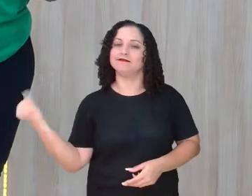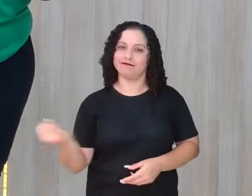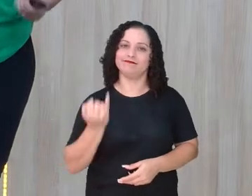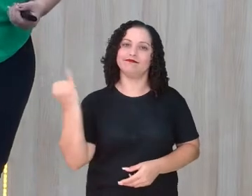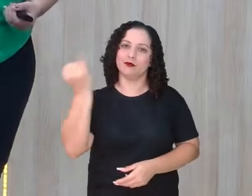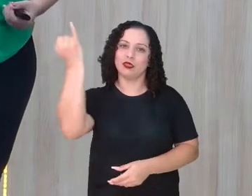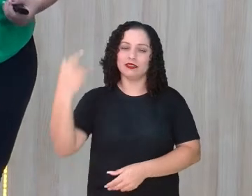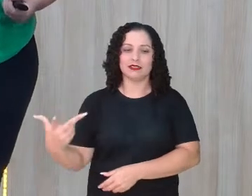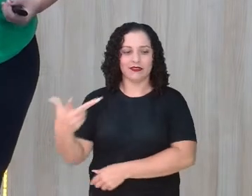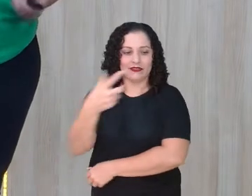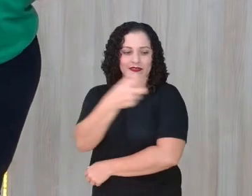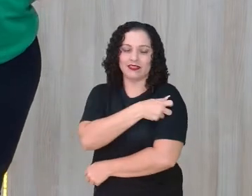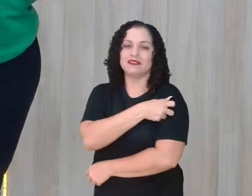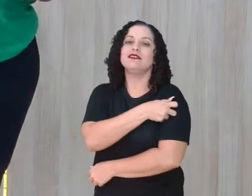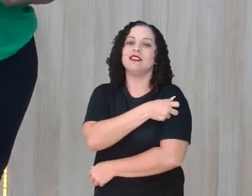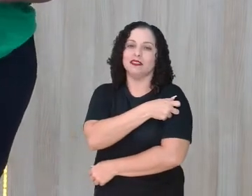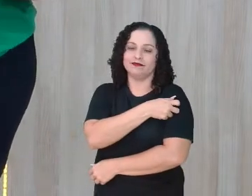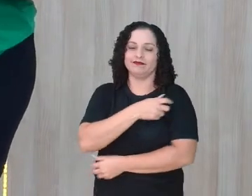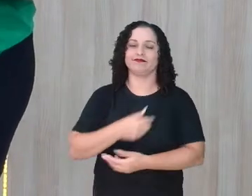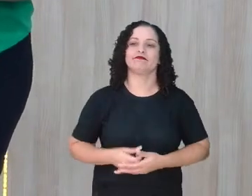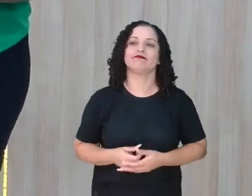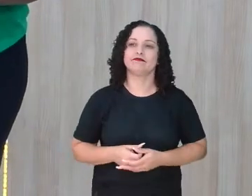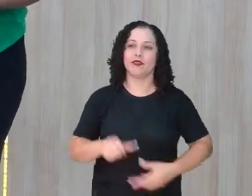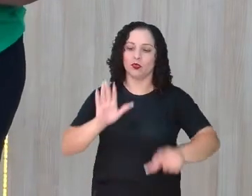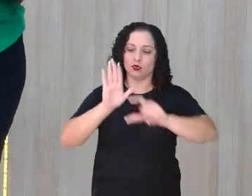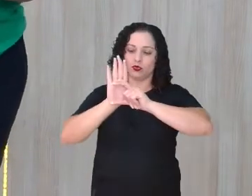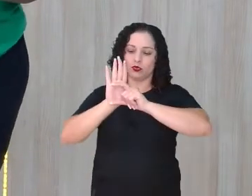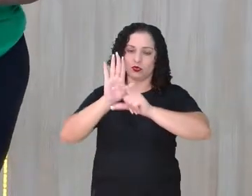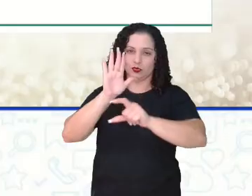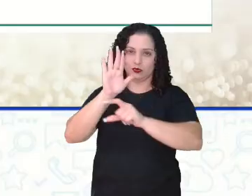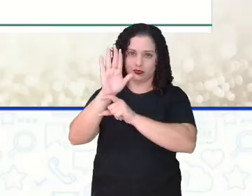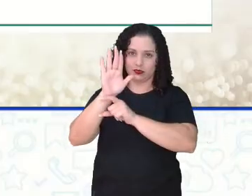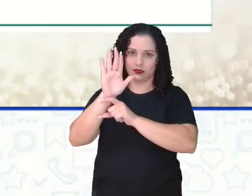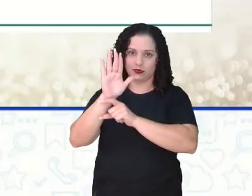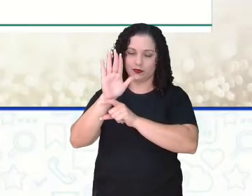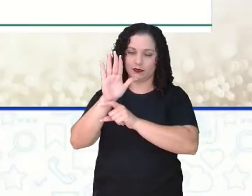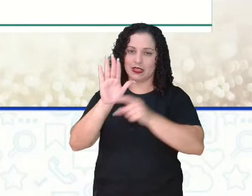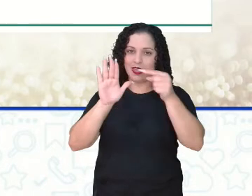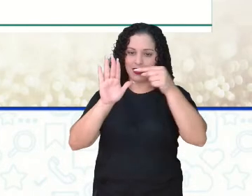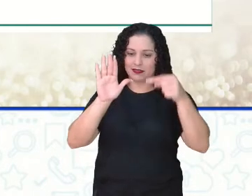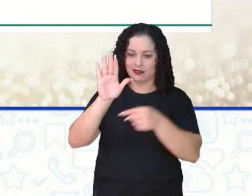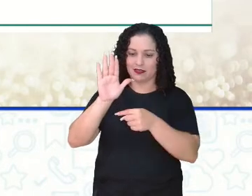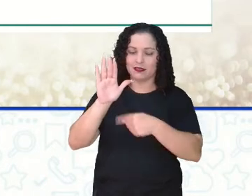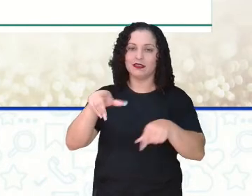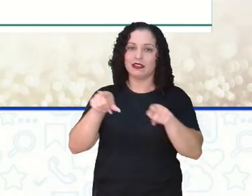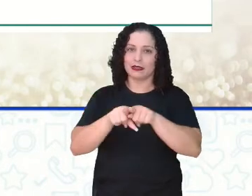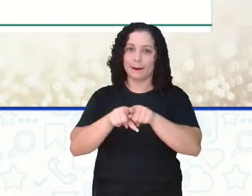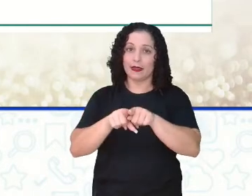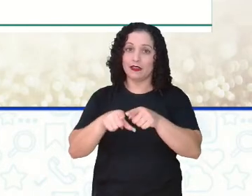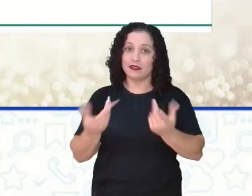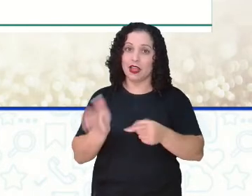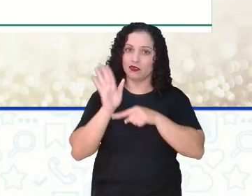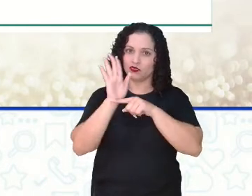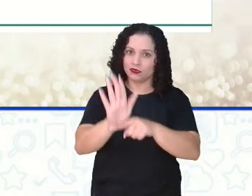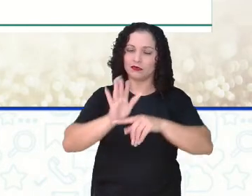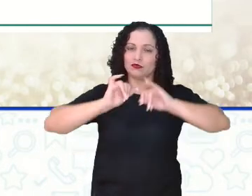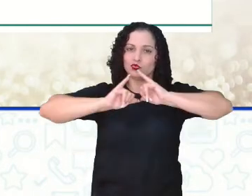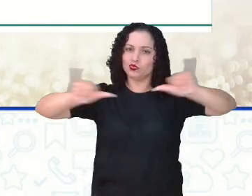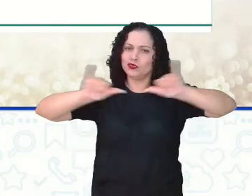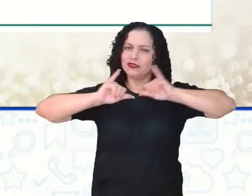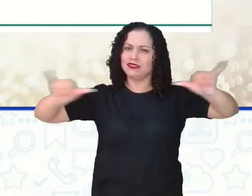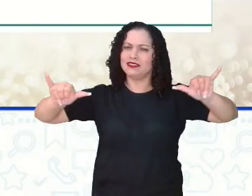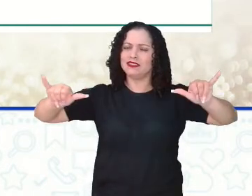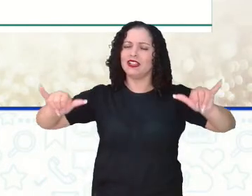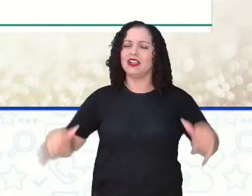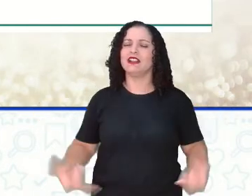importância da vacinação. Então, esses dois parágrafos, além de colaborar com a notícia, a gente